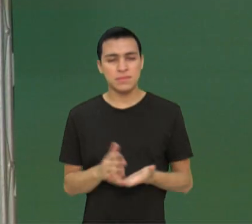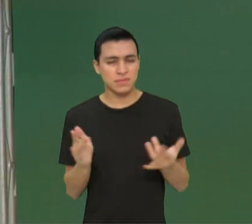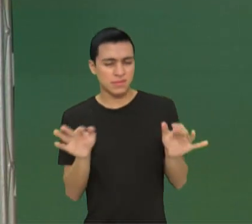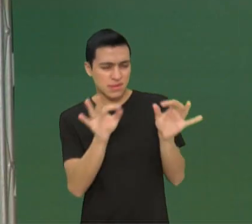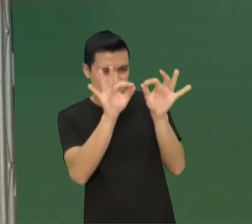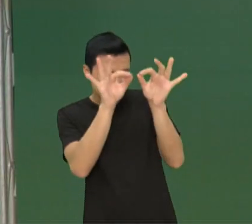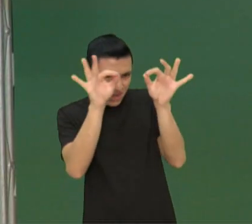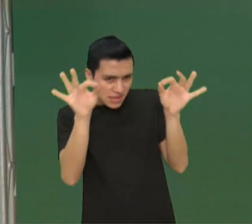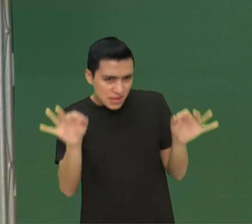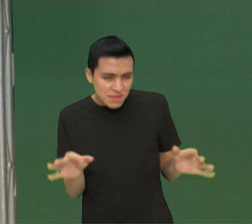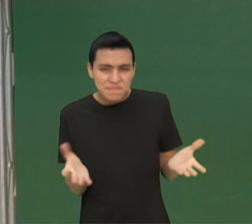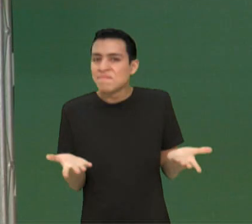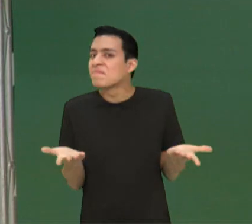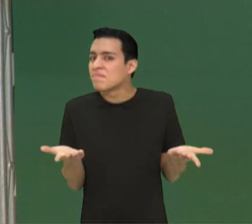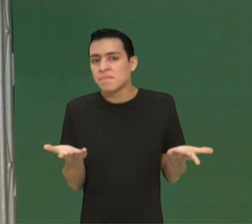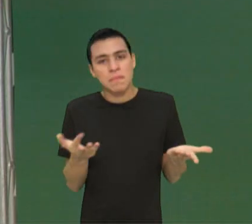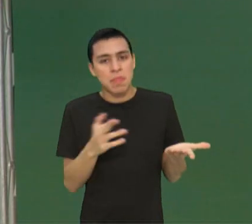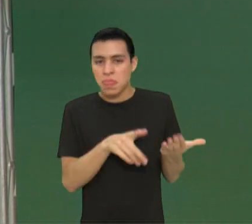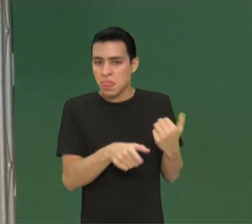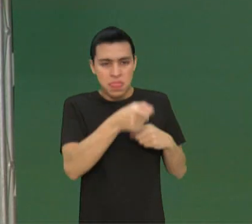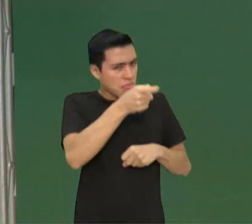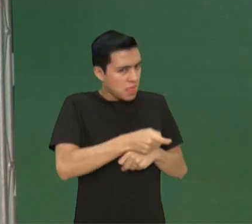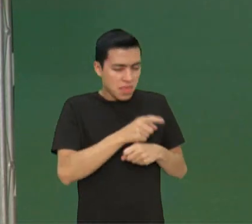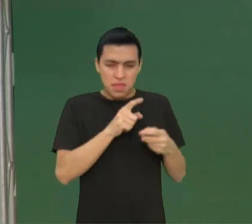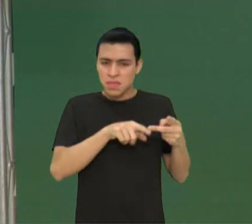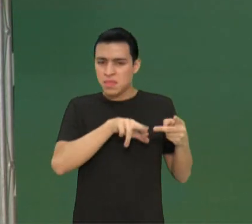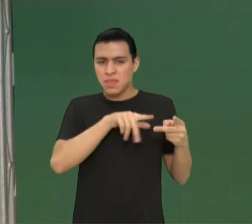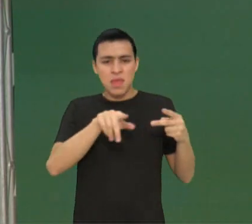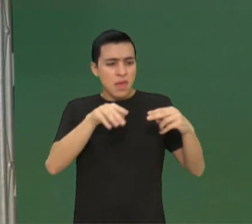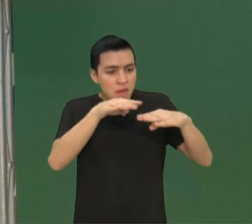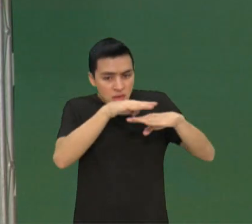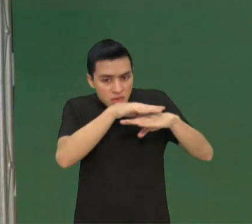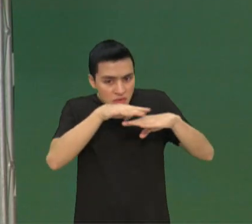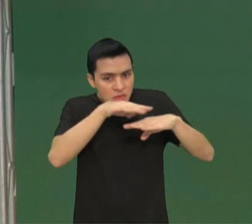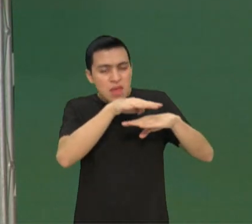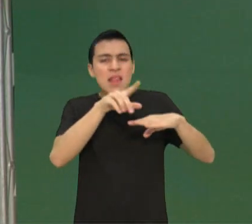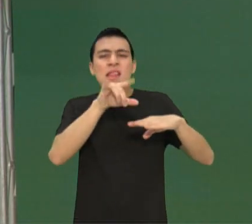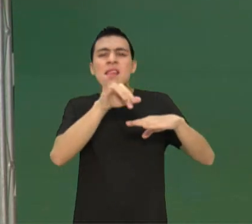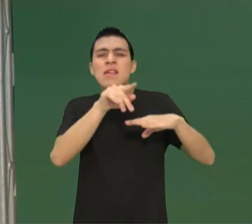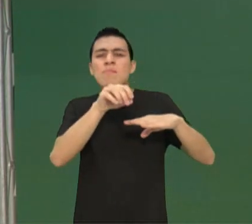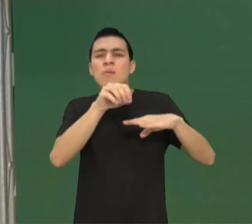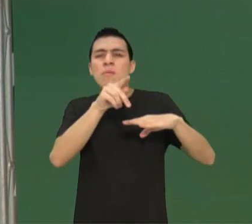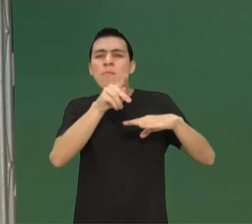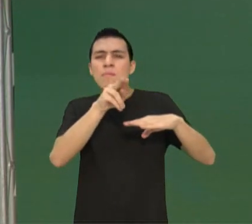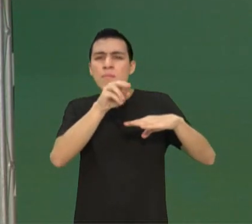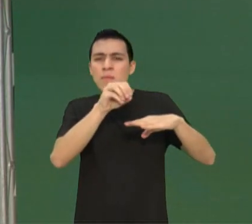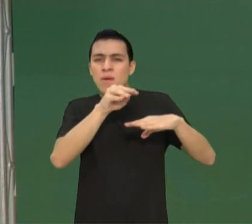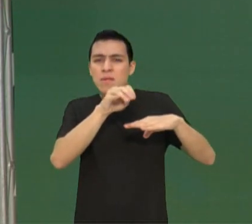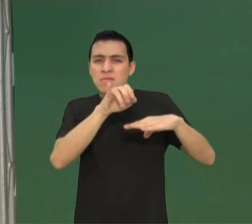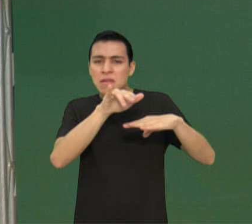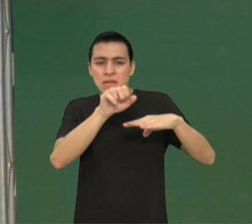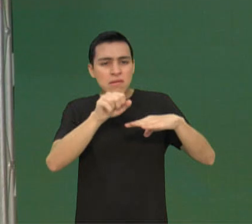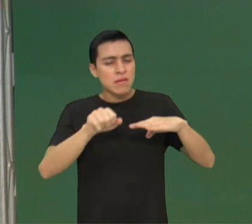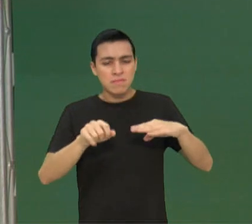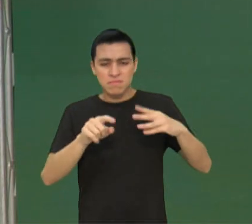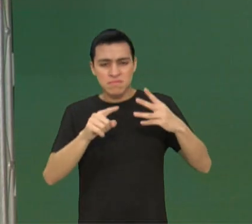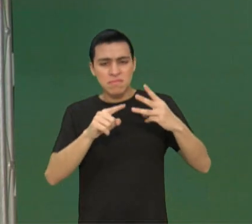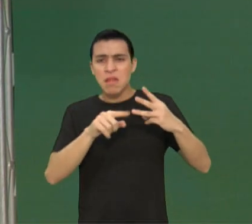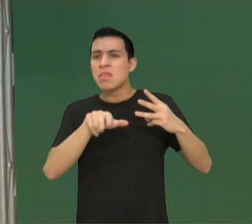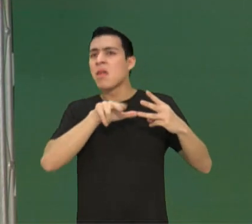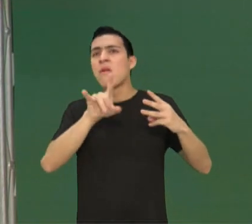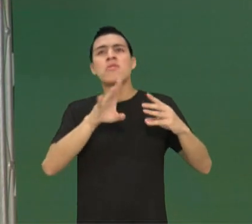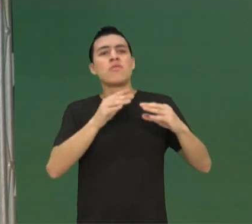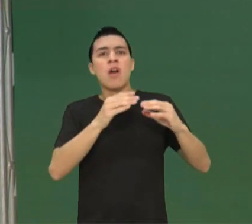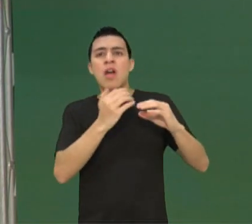Simplesinho, né, gente? Não é rígida, não é uma camada dupla de glicoproteínas, não é somente externo, pode ser